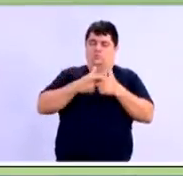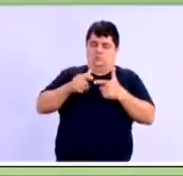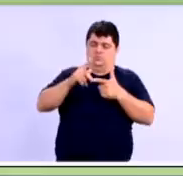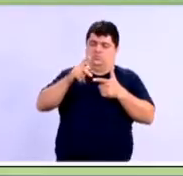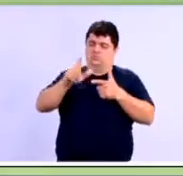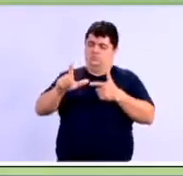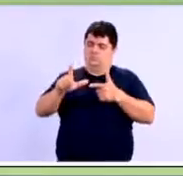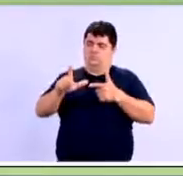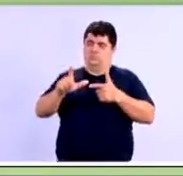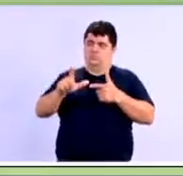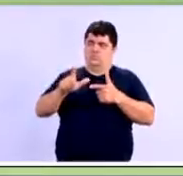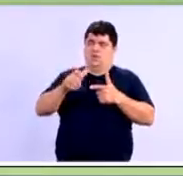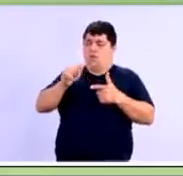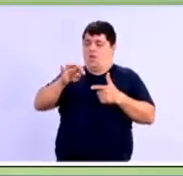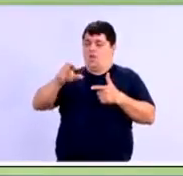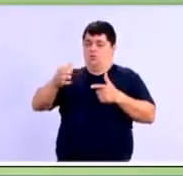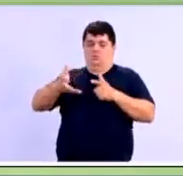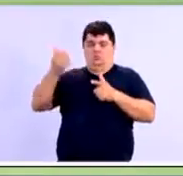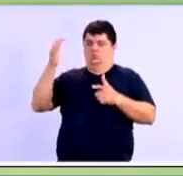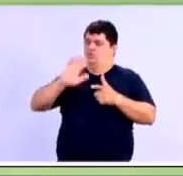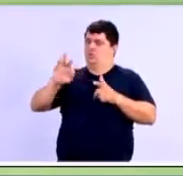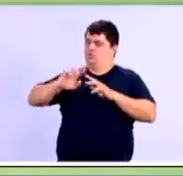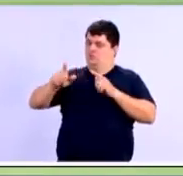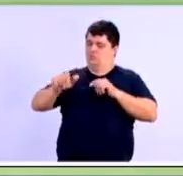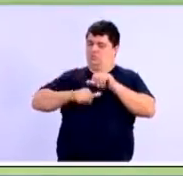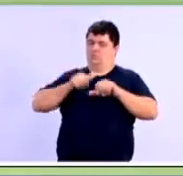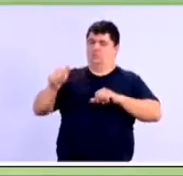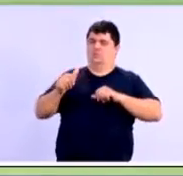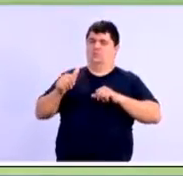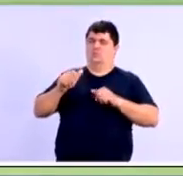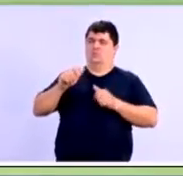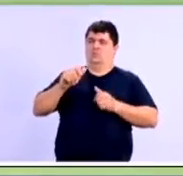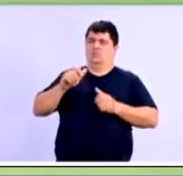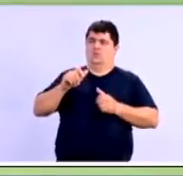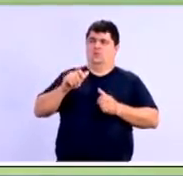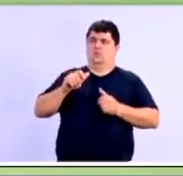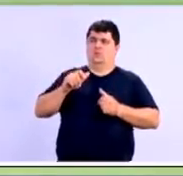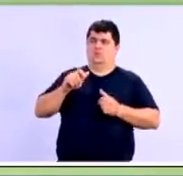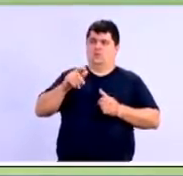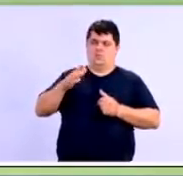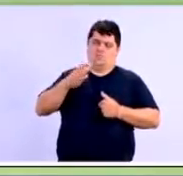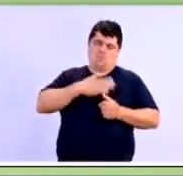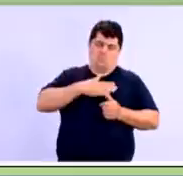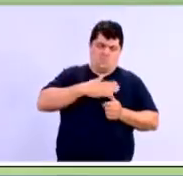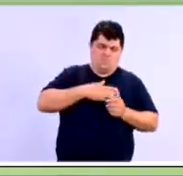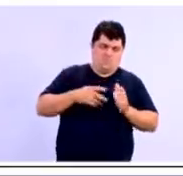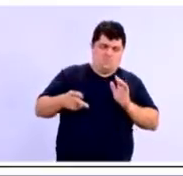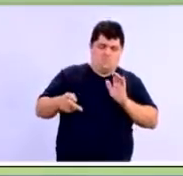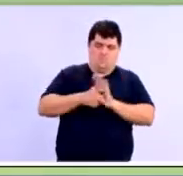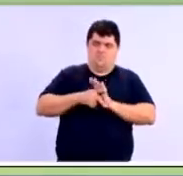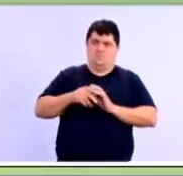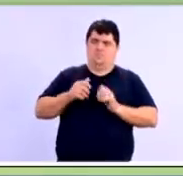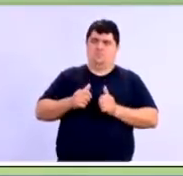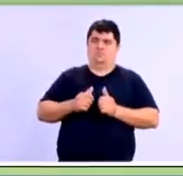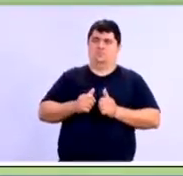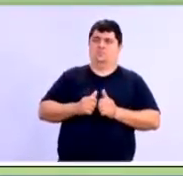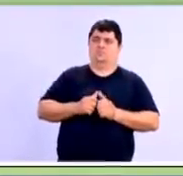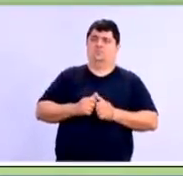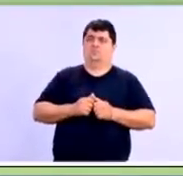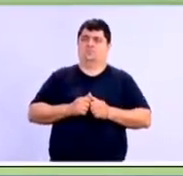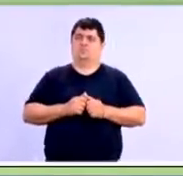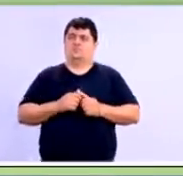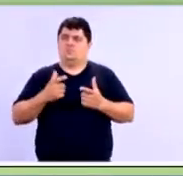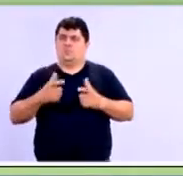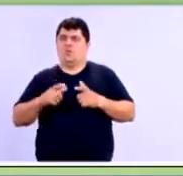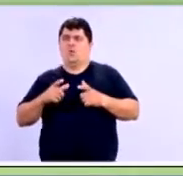patrimônio líquido. Aqui já nos ativos mais. Aqui é o quê? Aqui é o que é meu. Fechado? Então vamos lá. Da onde que